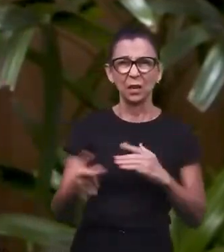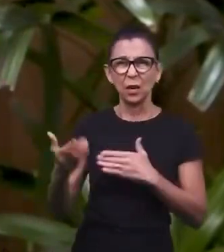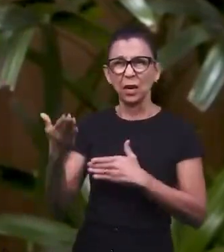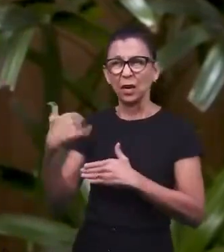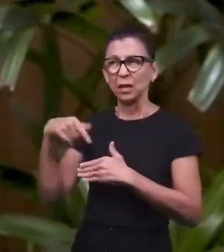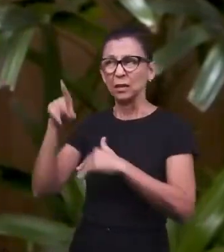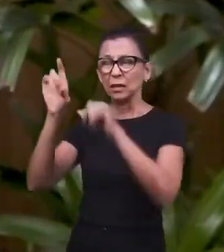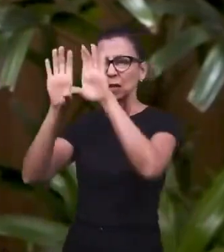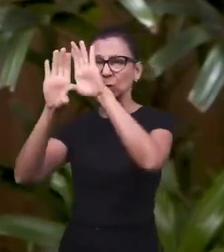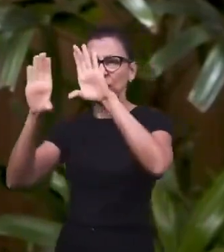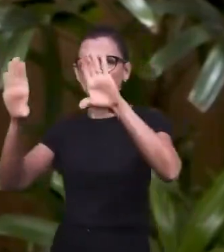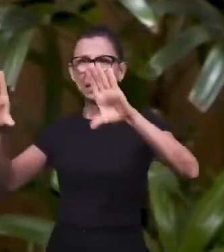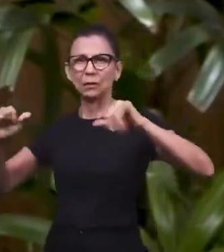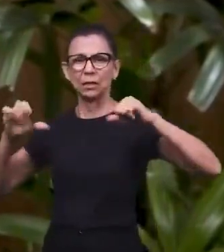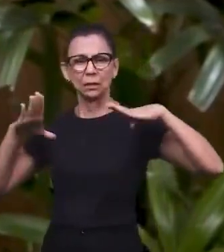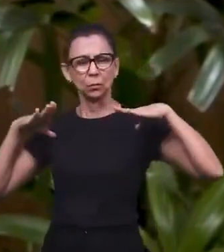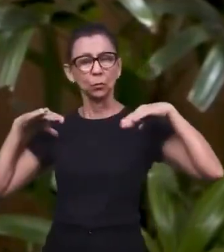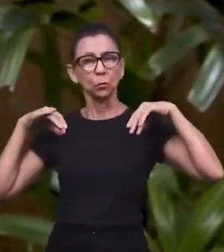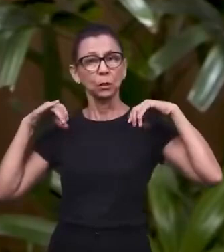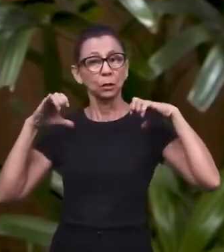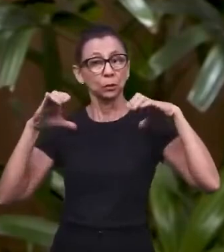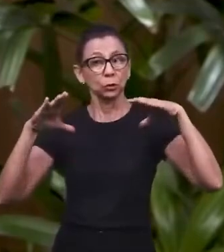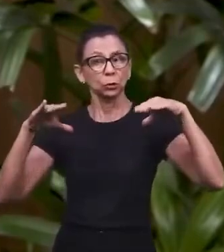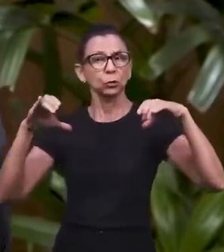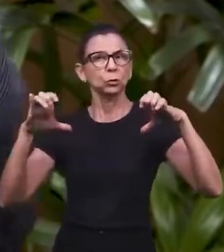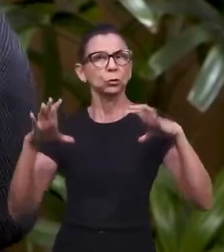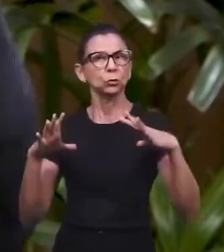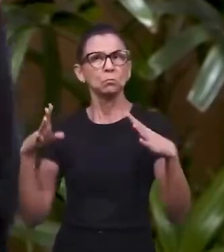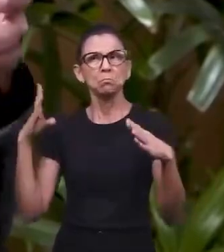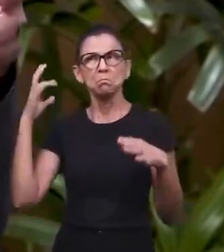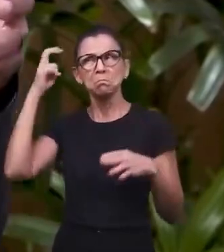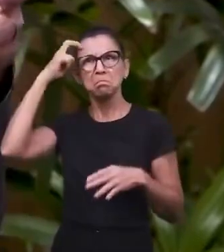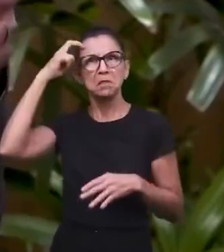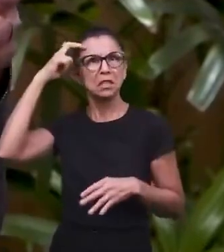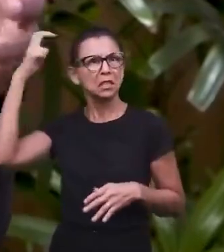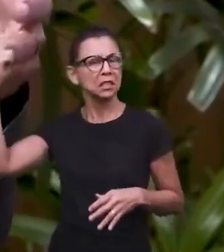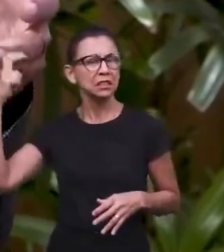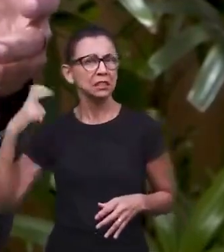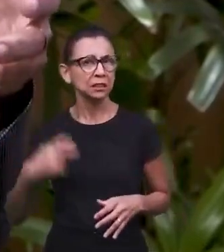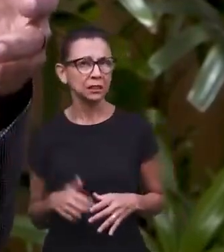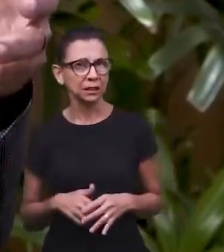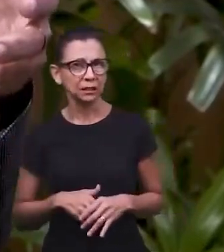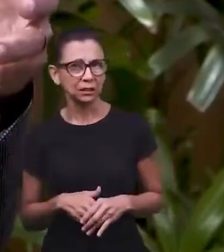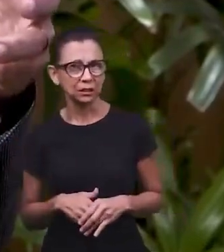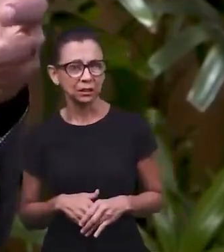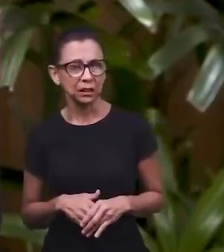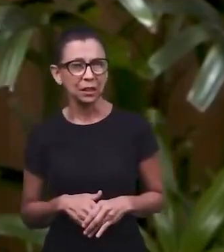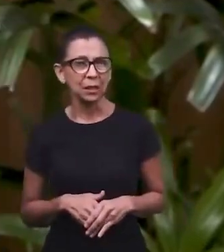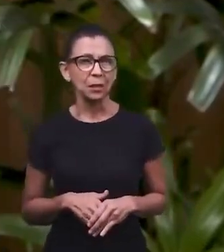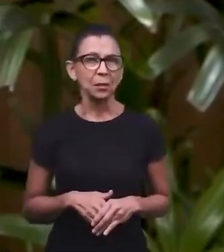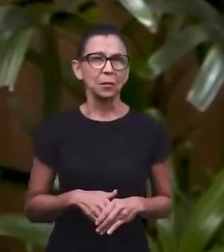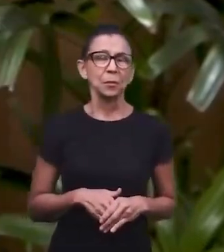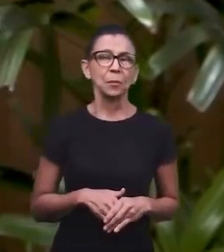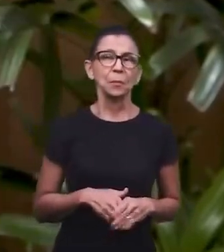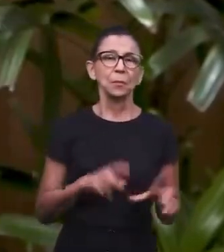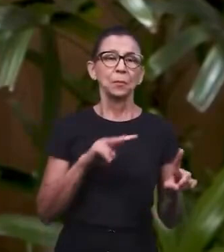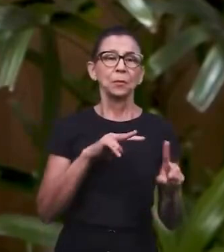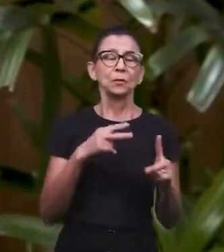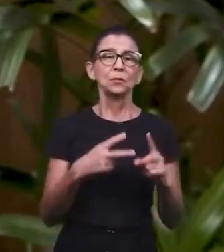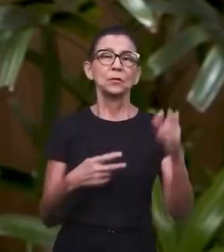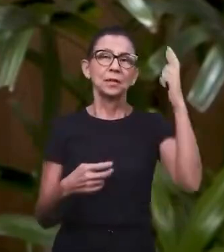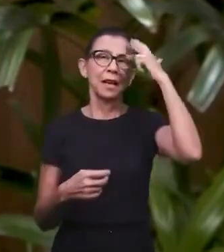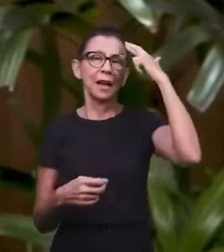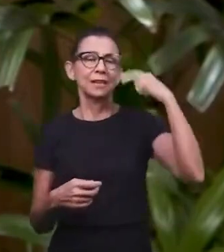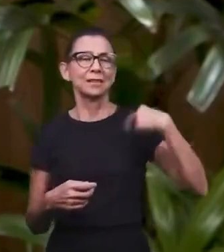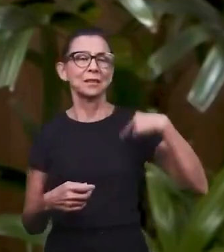tá lidando com a inteligência muito maior do que o homem e ele no campo da Razão Humana o homem é uma presa muito fácil para ele